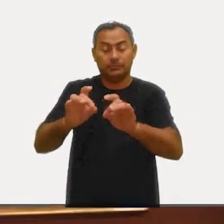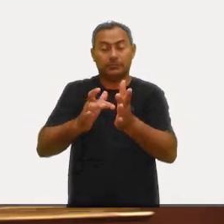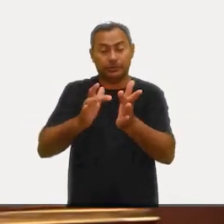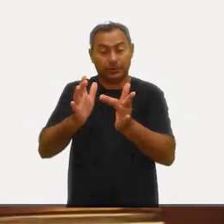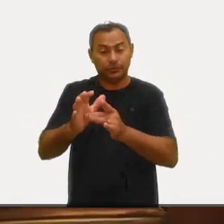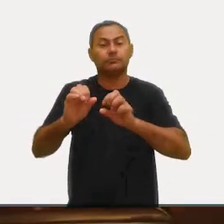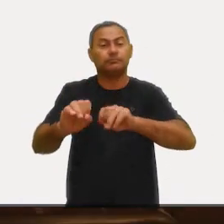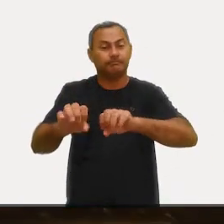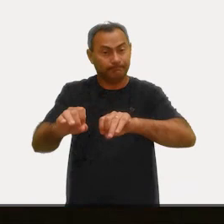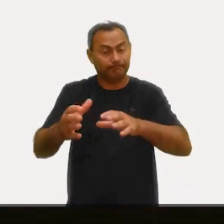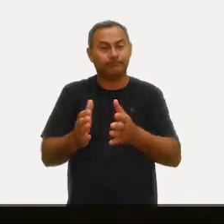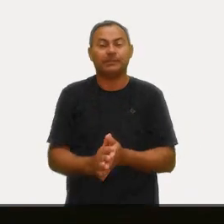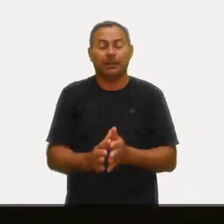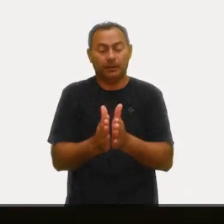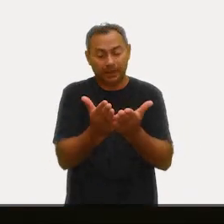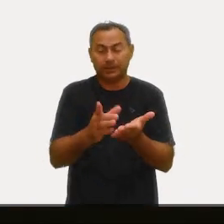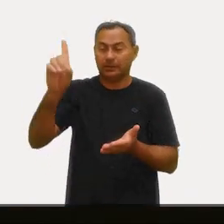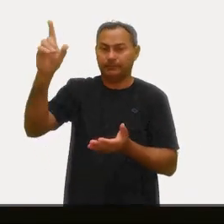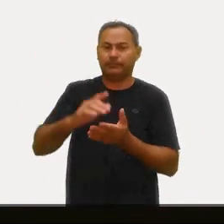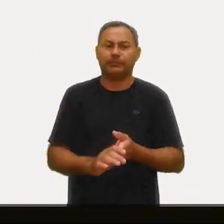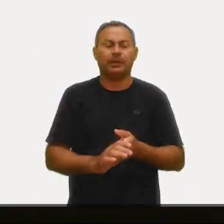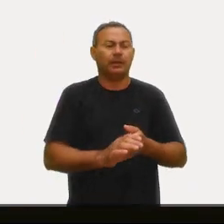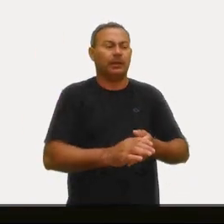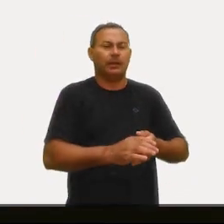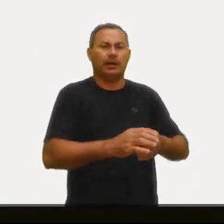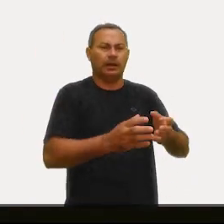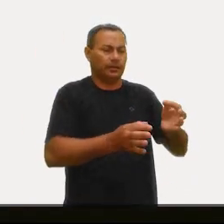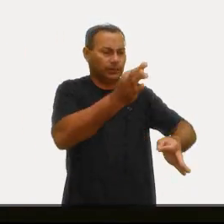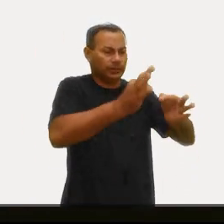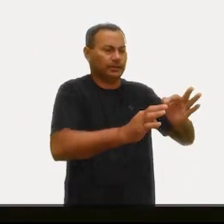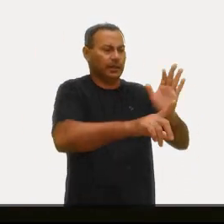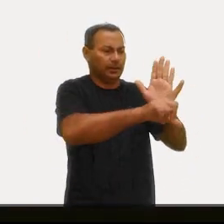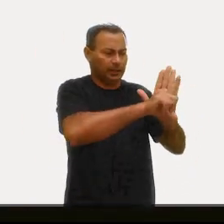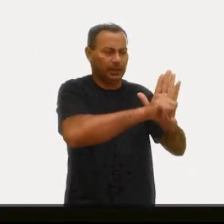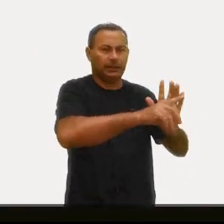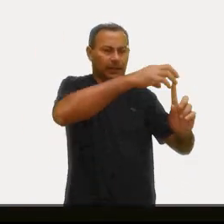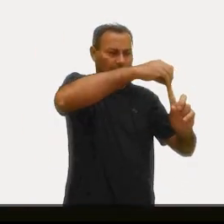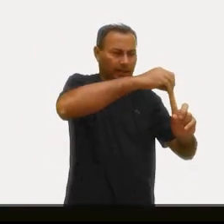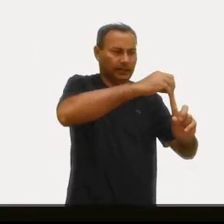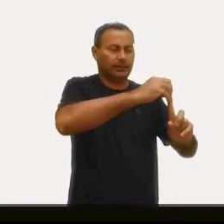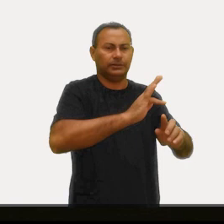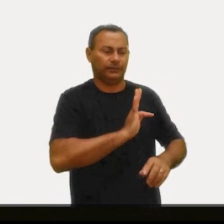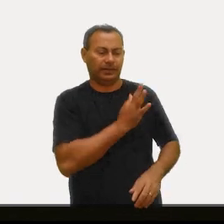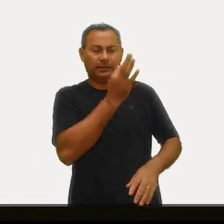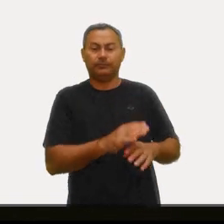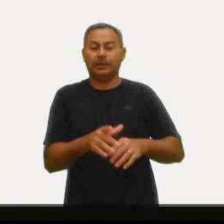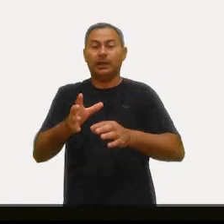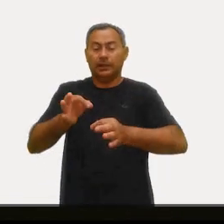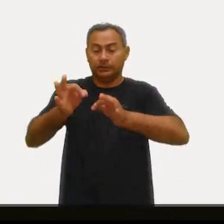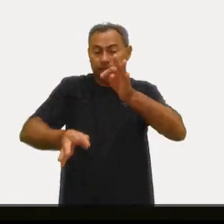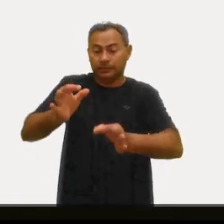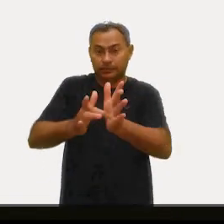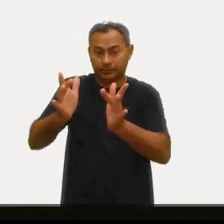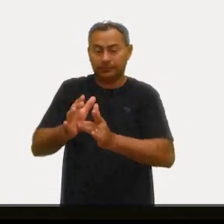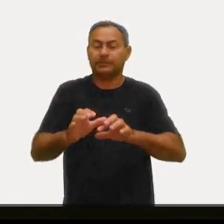nas Escrituras. A grande diferença entre a justiça dos mestres da lei e dos fariseus e a justiça de Jesus, a